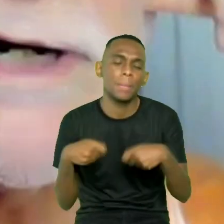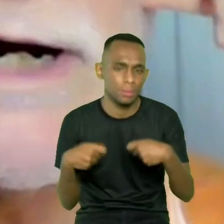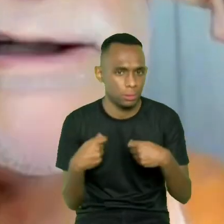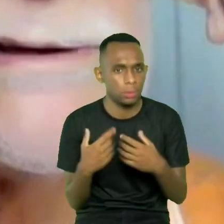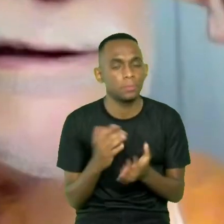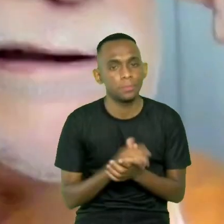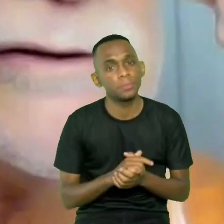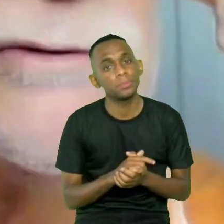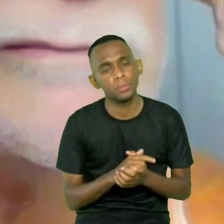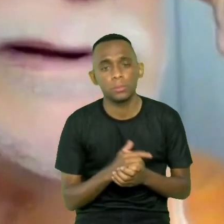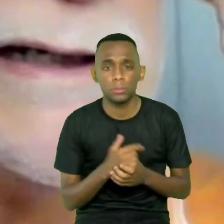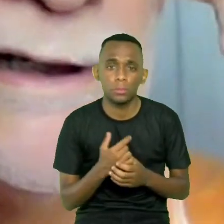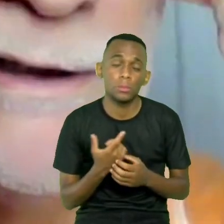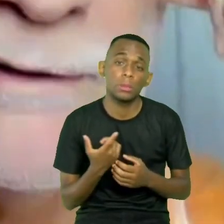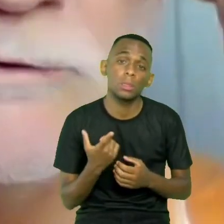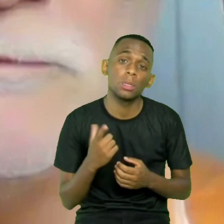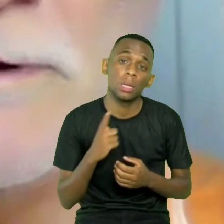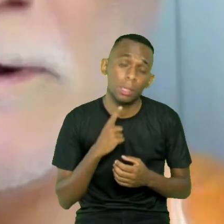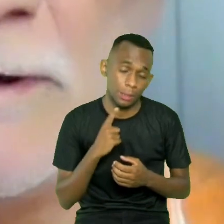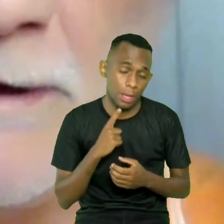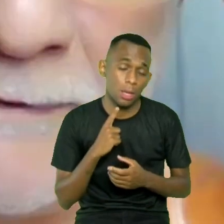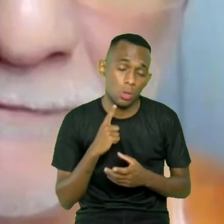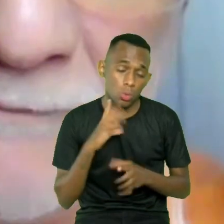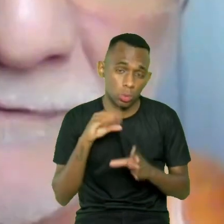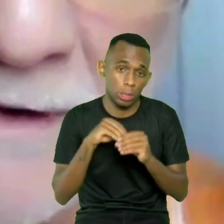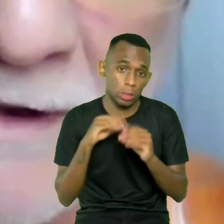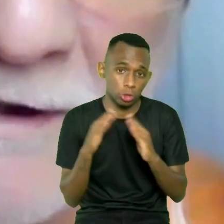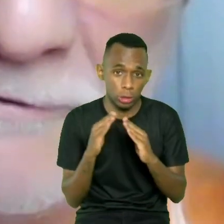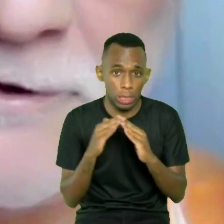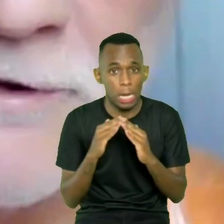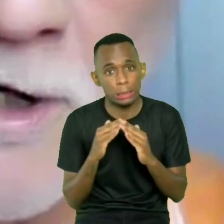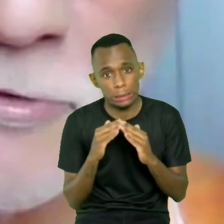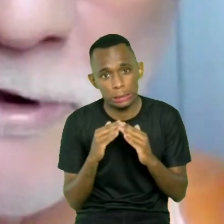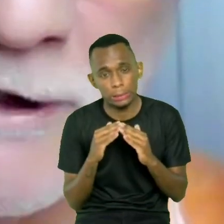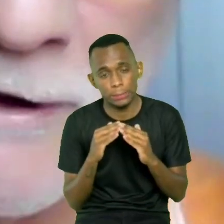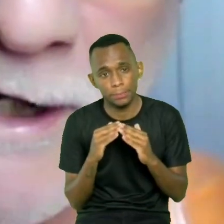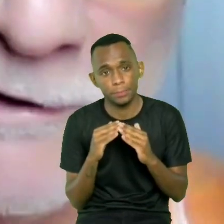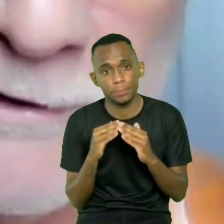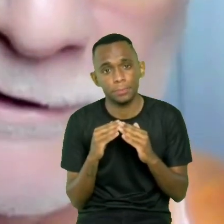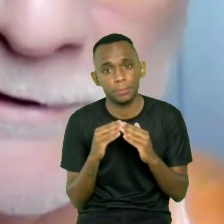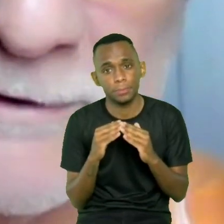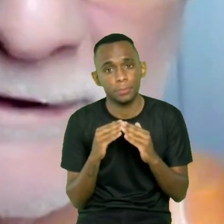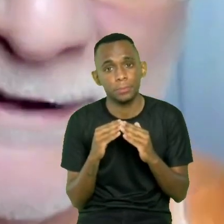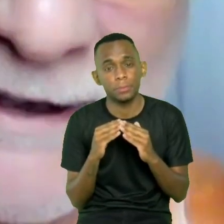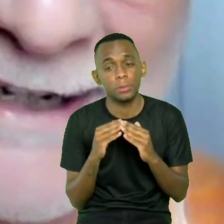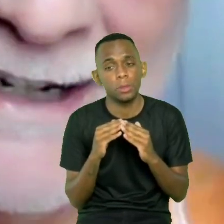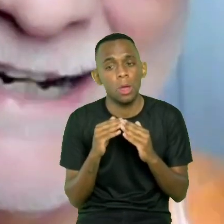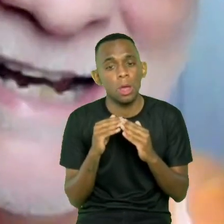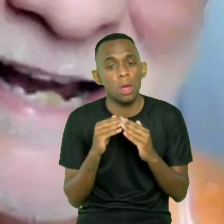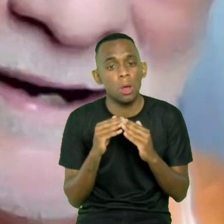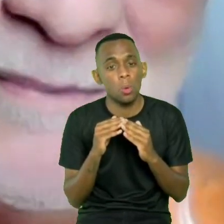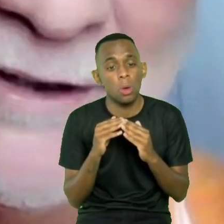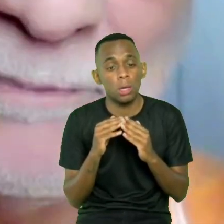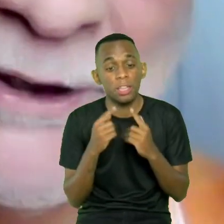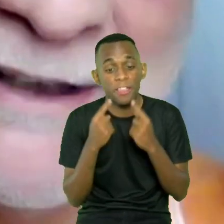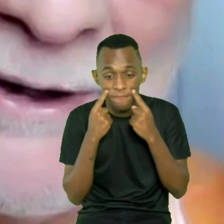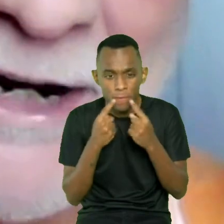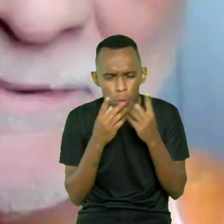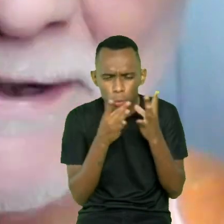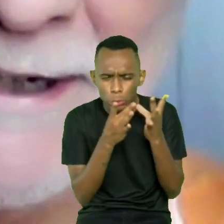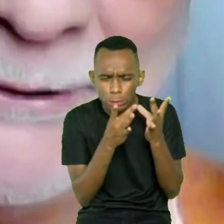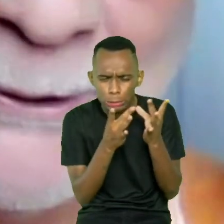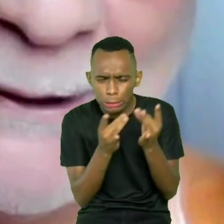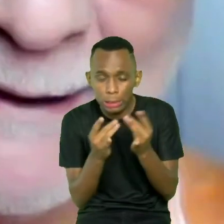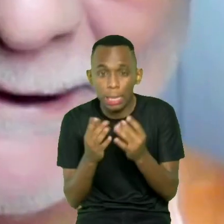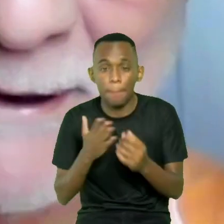Eu tenho em casa uma fiscal de detalhes. Minha esposa é uma